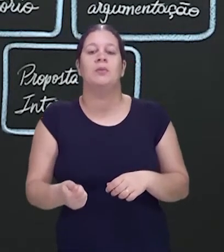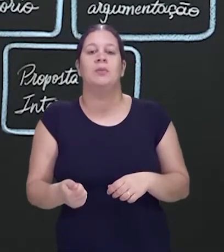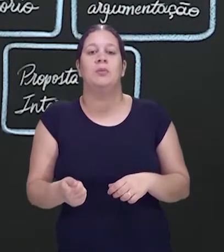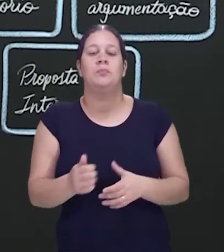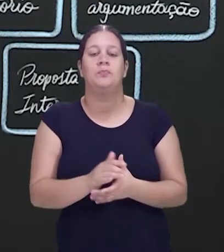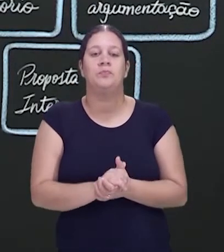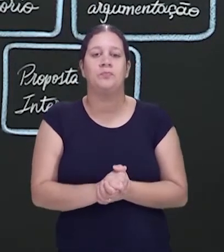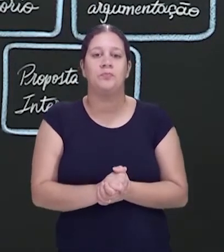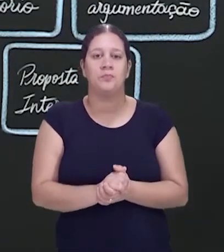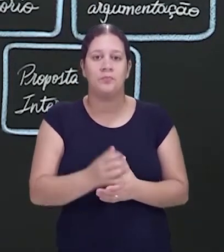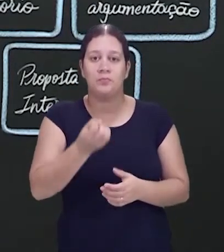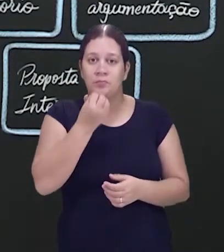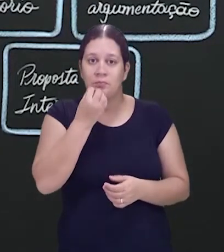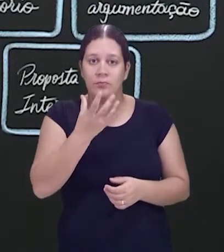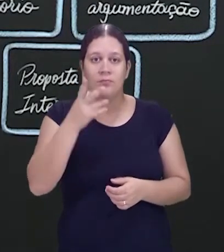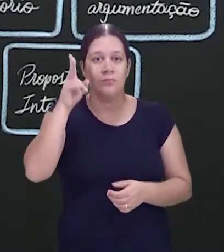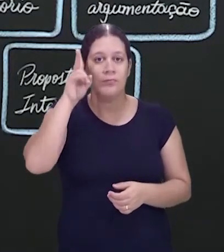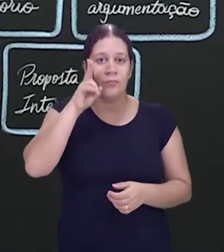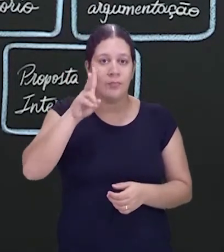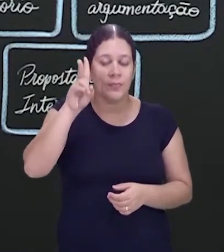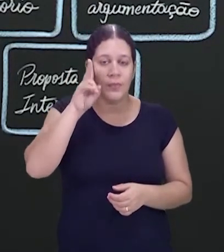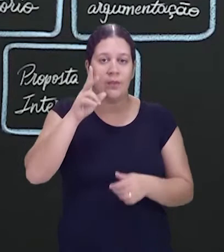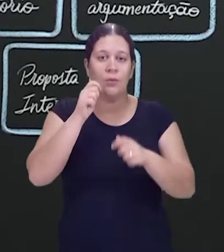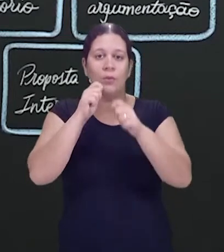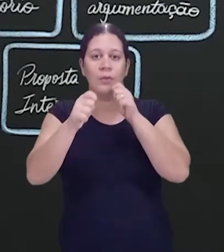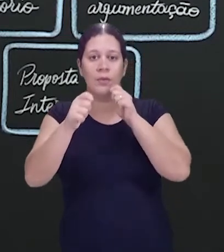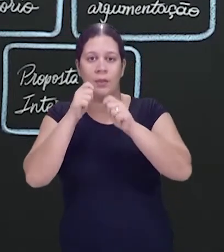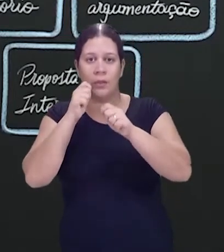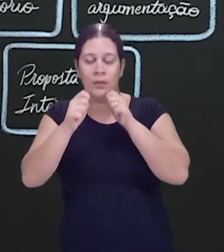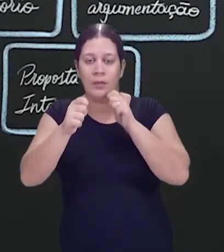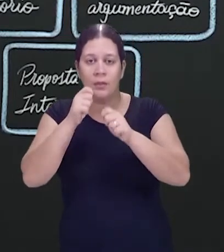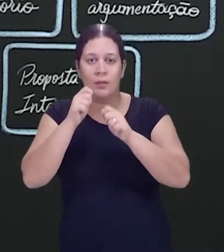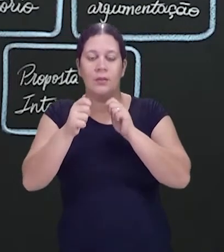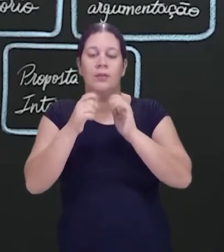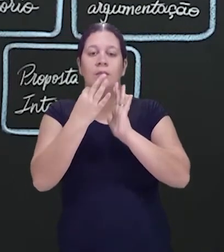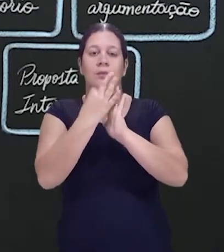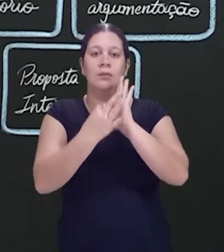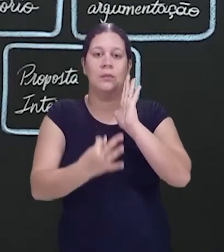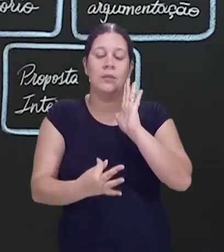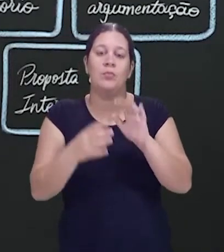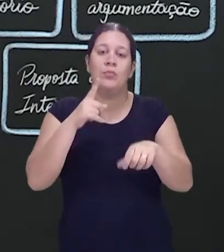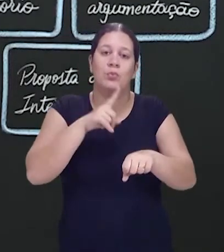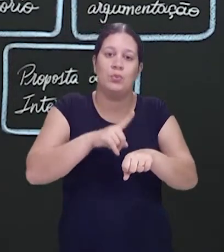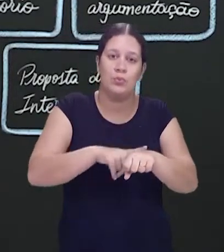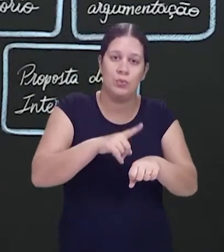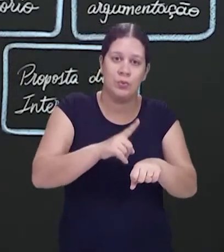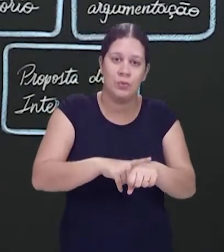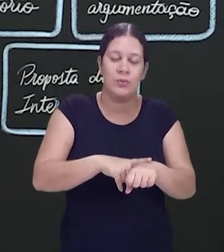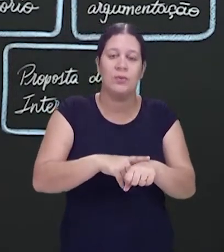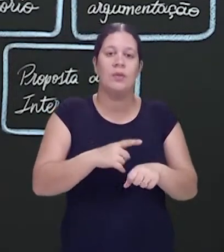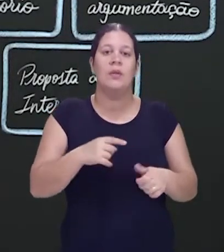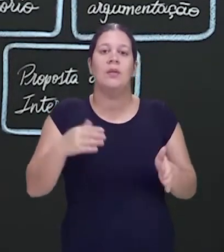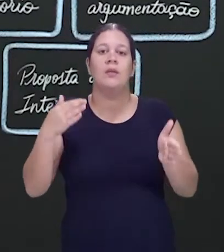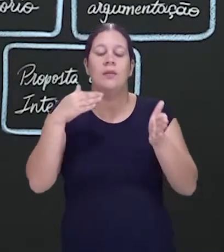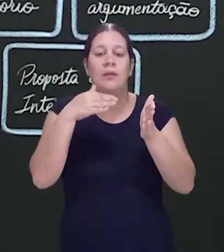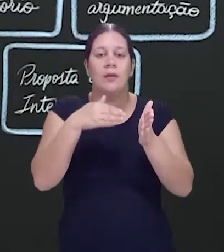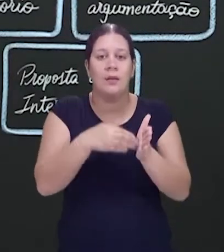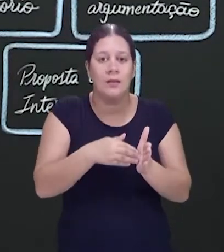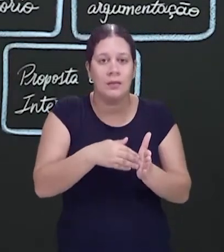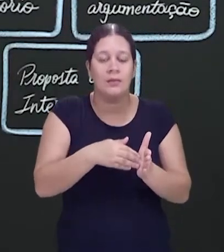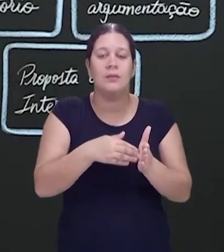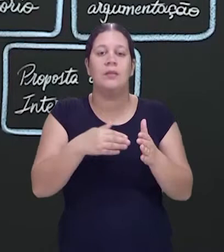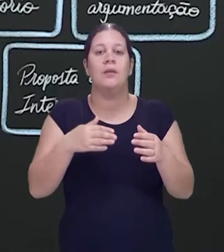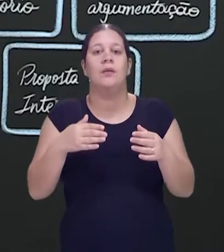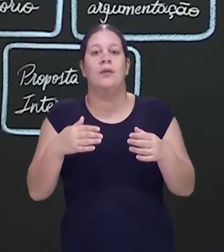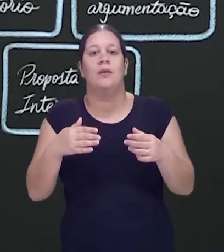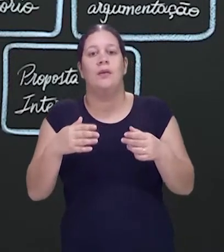problemática? É bom a gente lembrar que a gente argumenta o tempo inteiro na sociedade, ou seja, você argumenta até para justificar